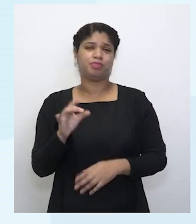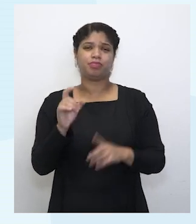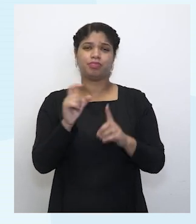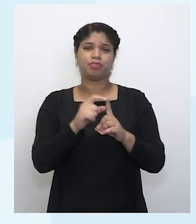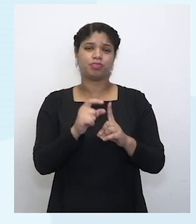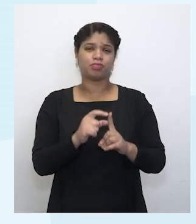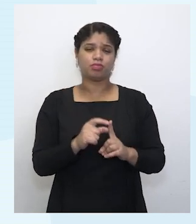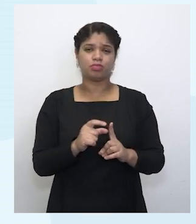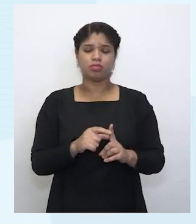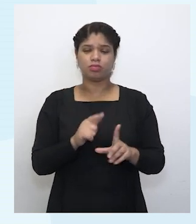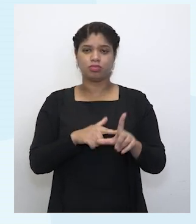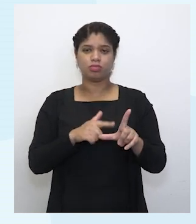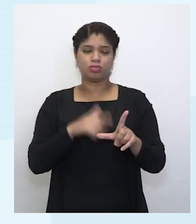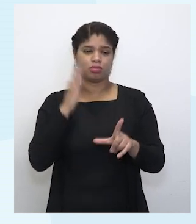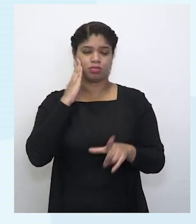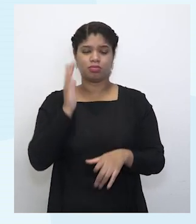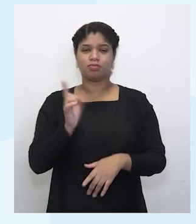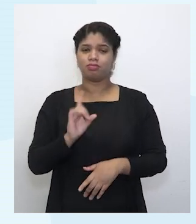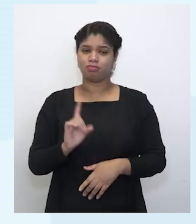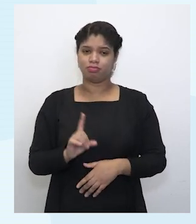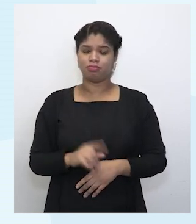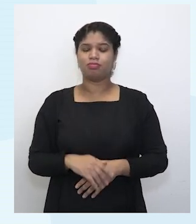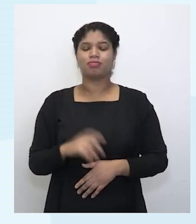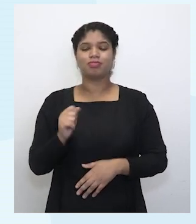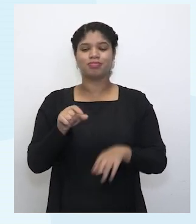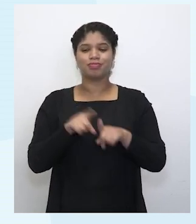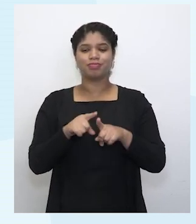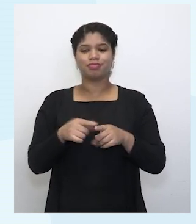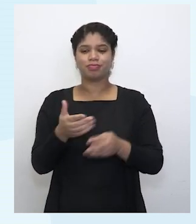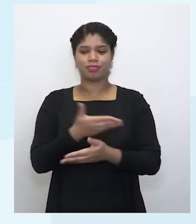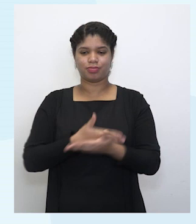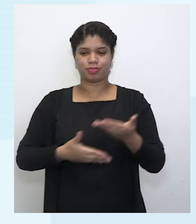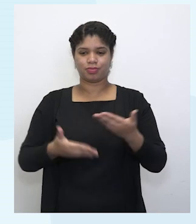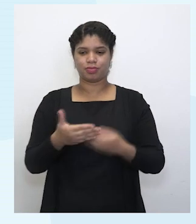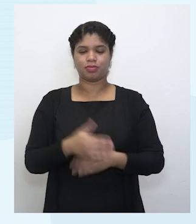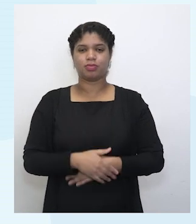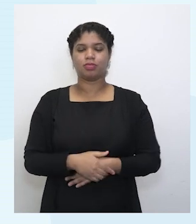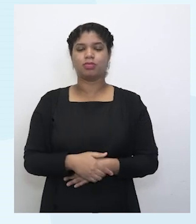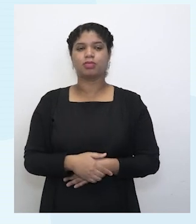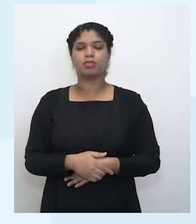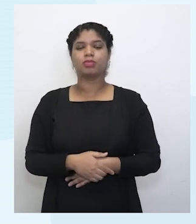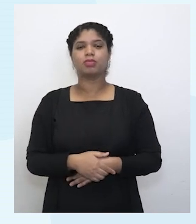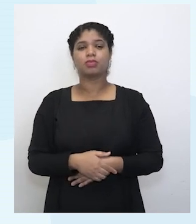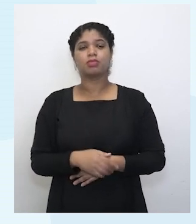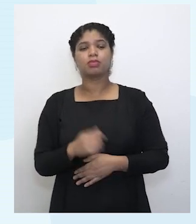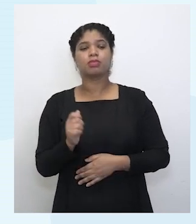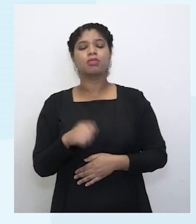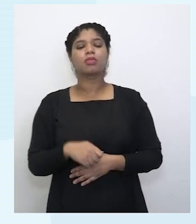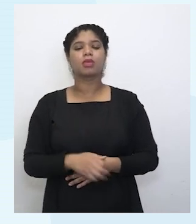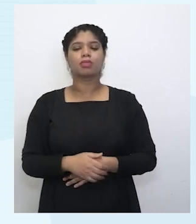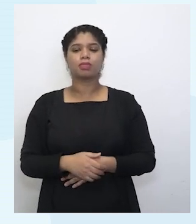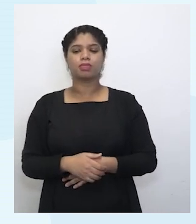sistema de escrita. E aí, além de ser uma das possíveis...